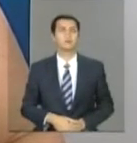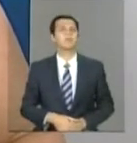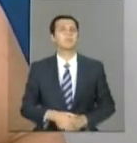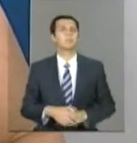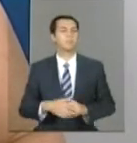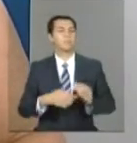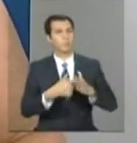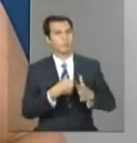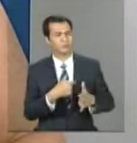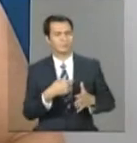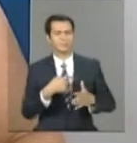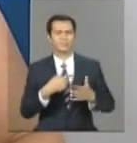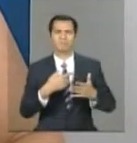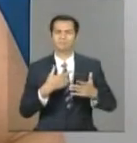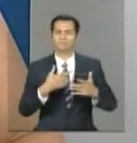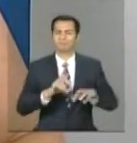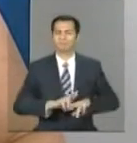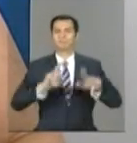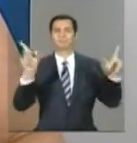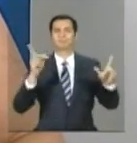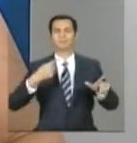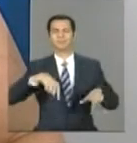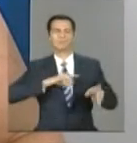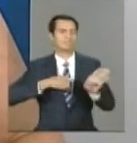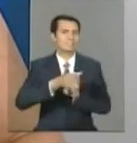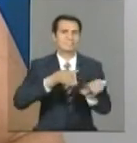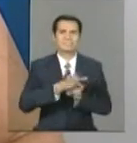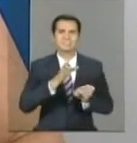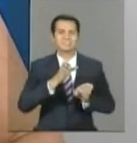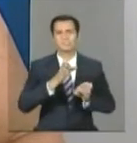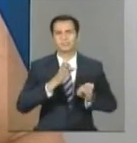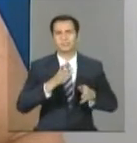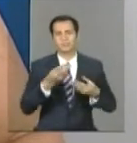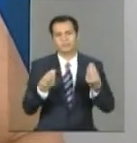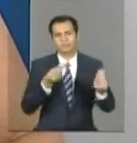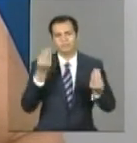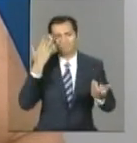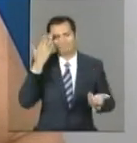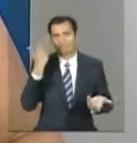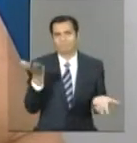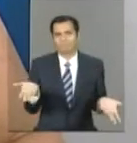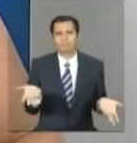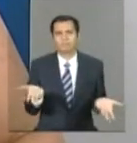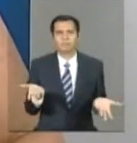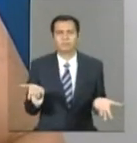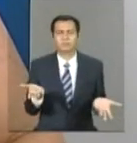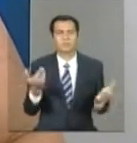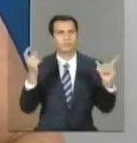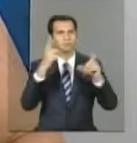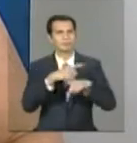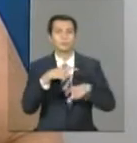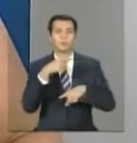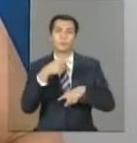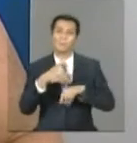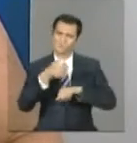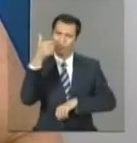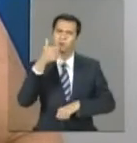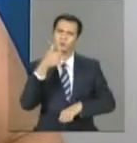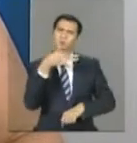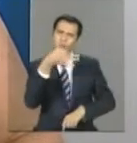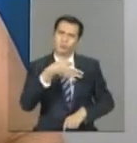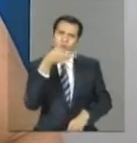aberta para a gente poder dar uma orientação do que, de fato, precisa ser feito. Então, eu sugiro que esse